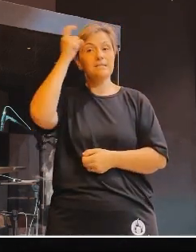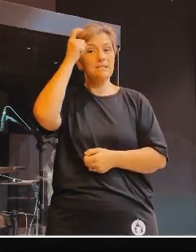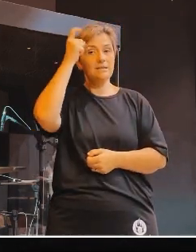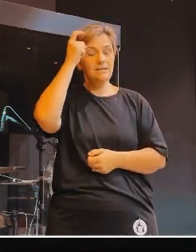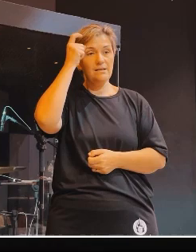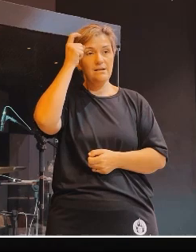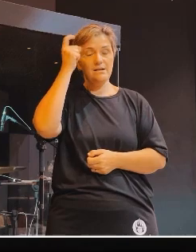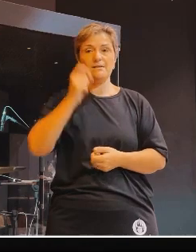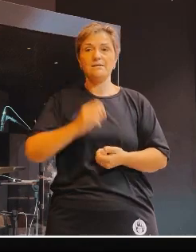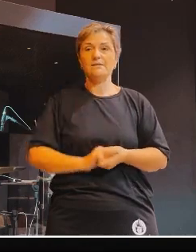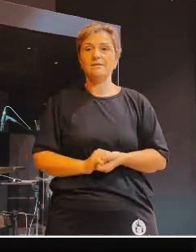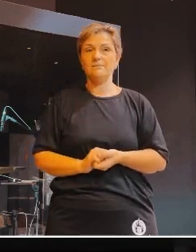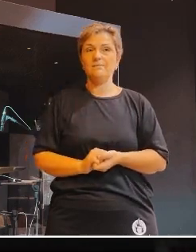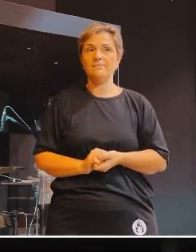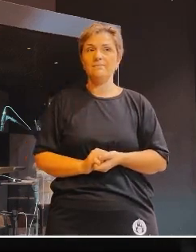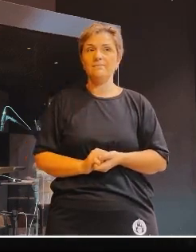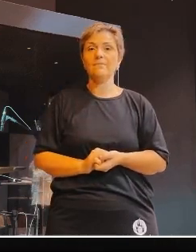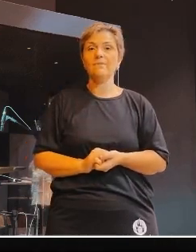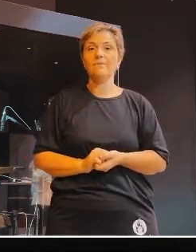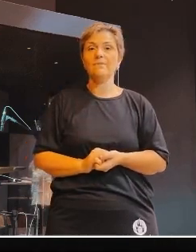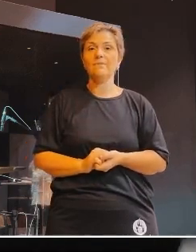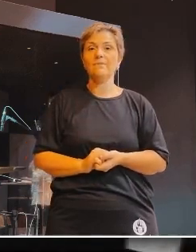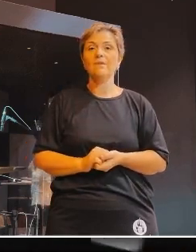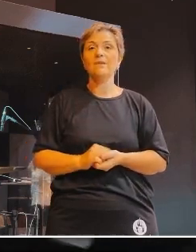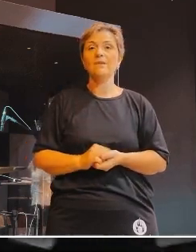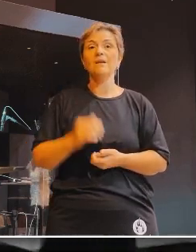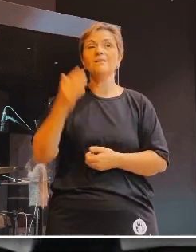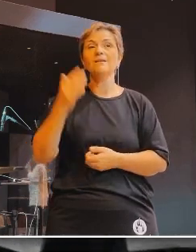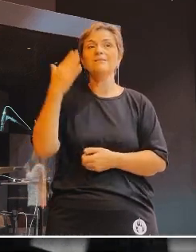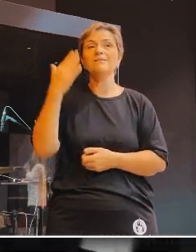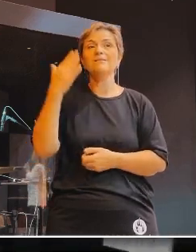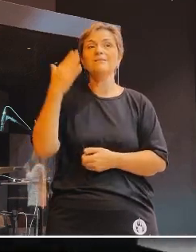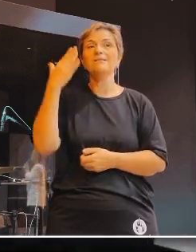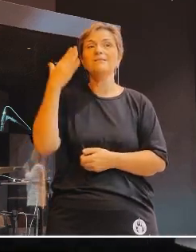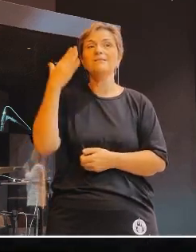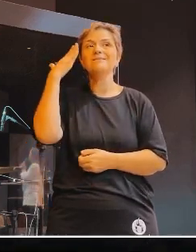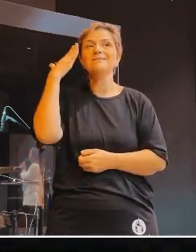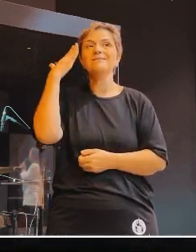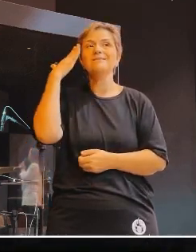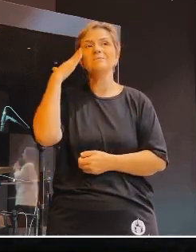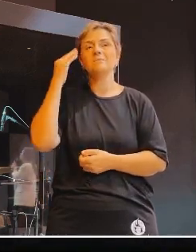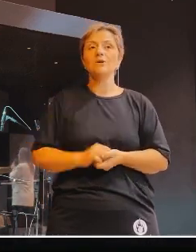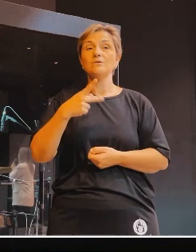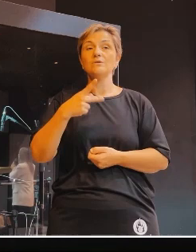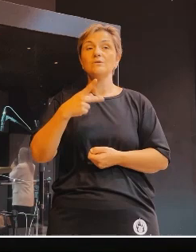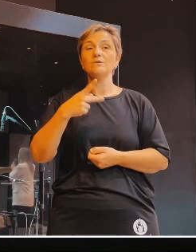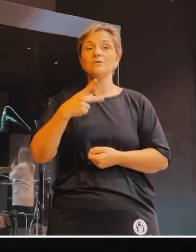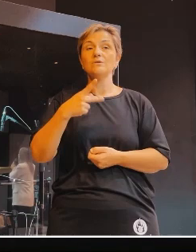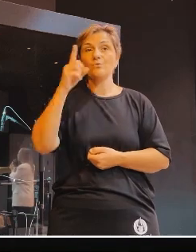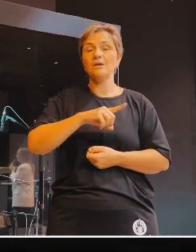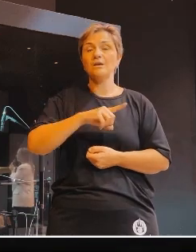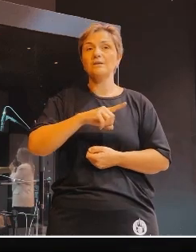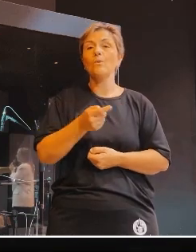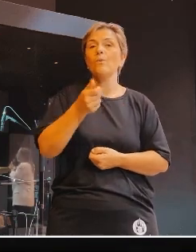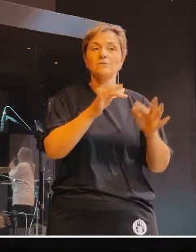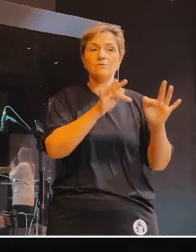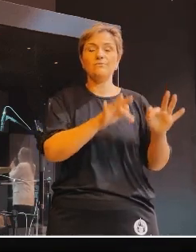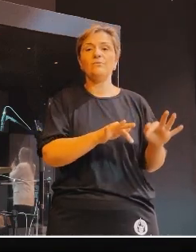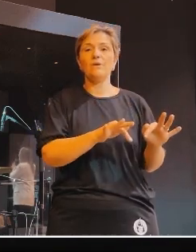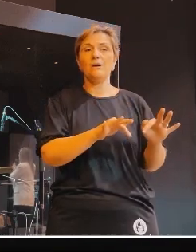Satanás, ele sabe que os seus dias estão por findar.